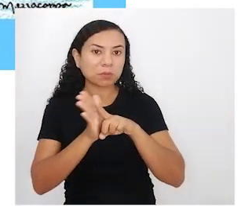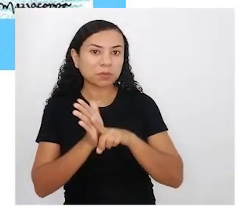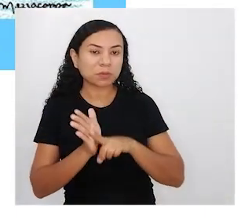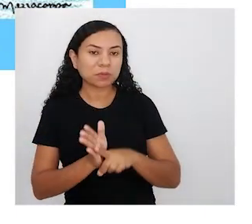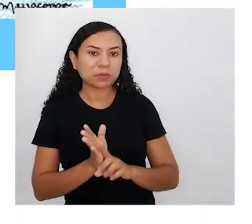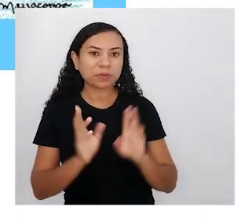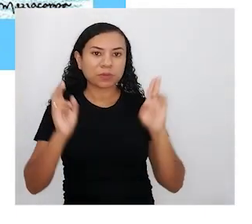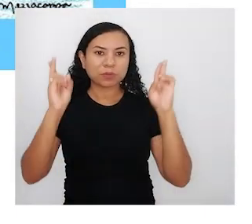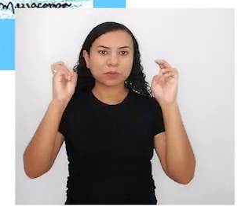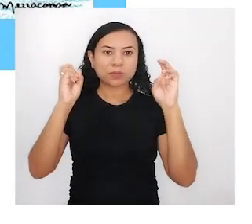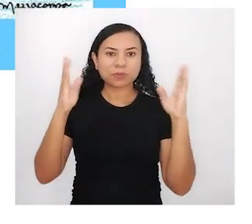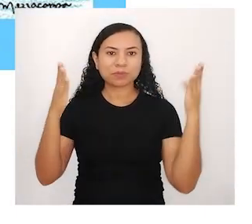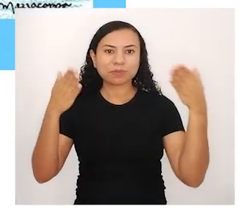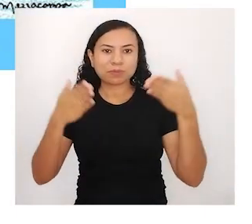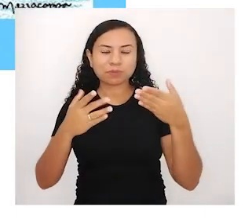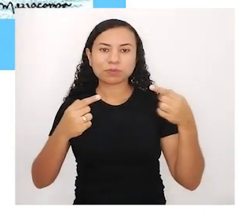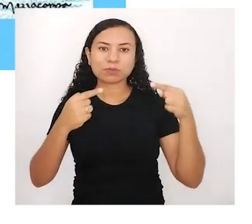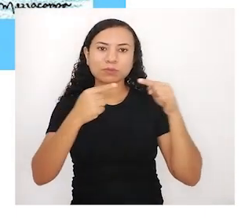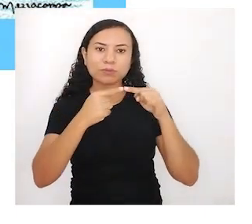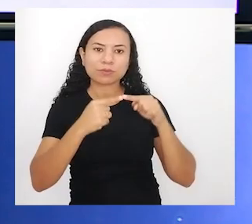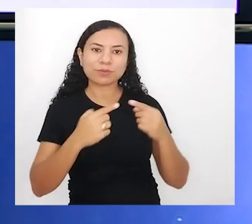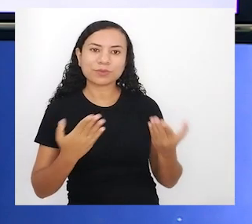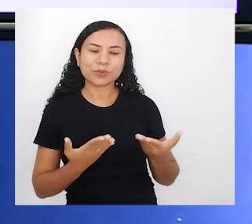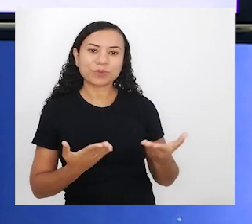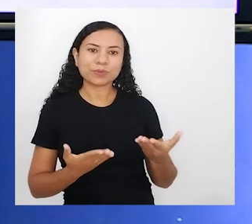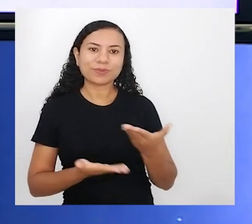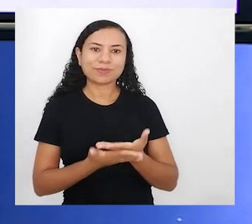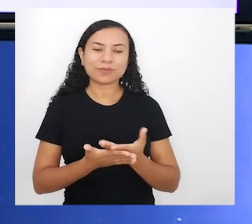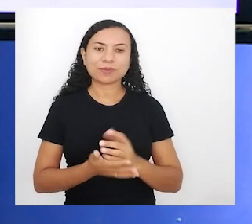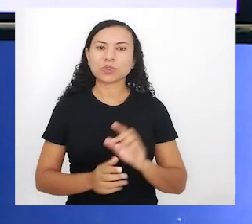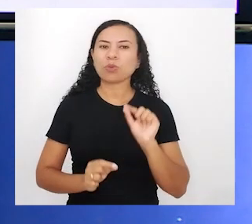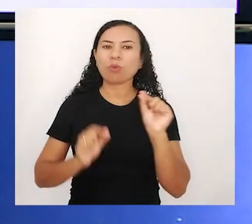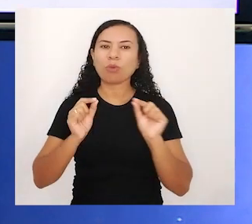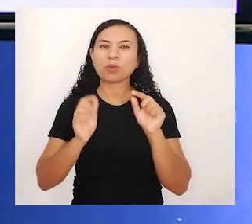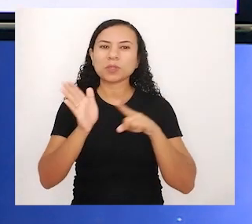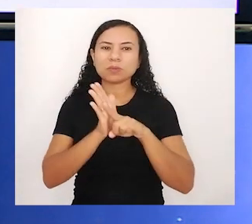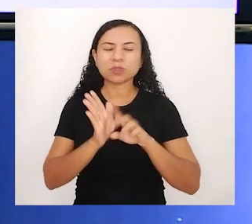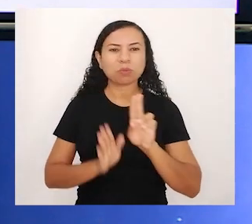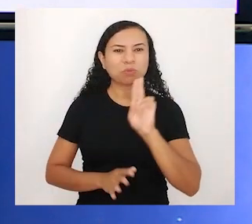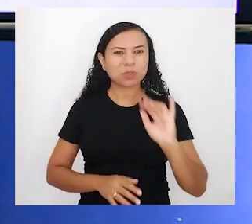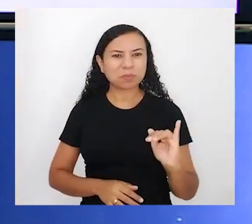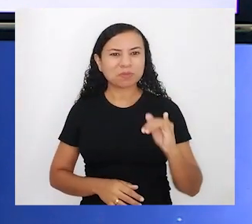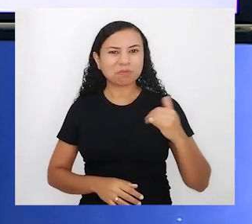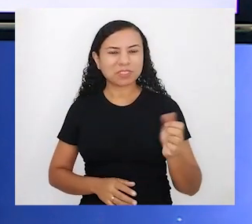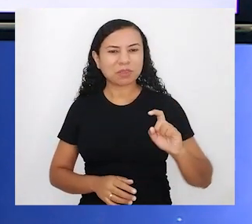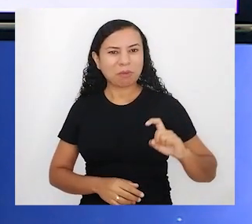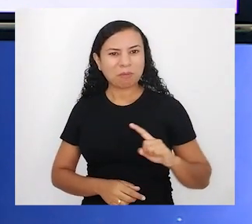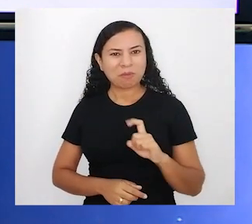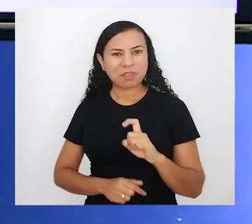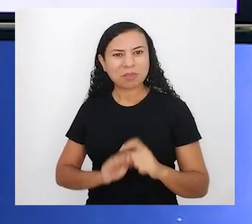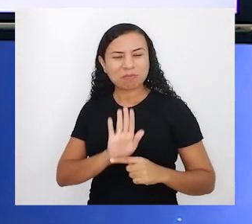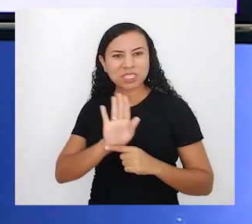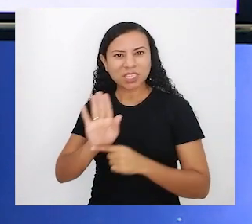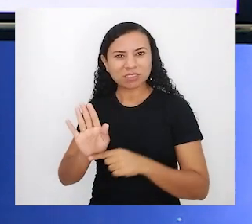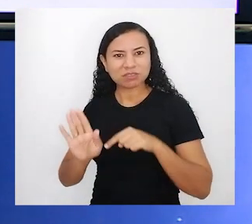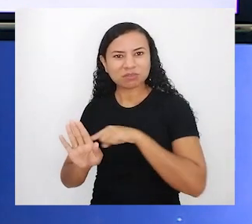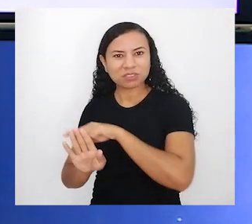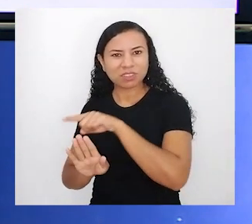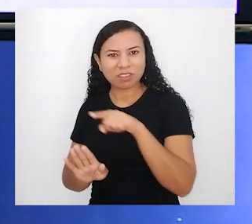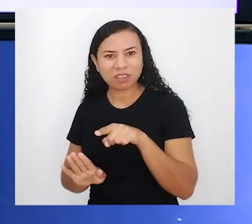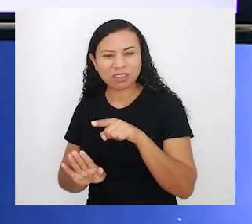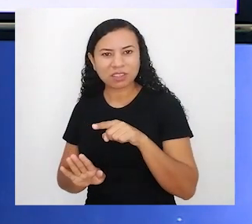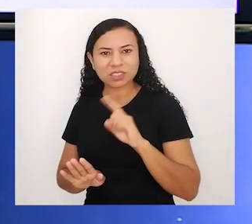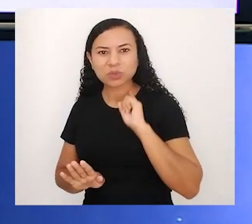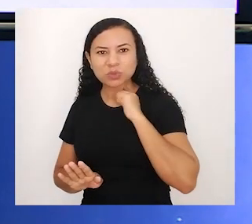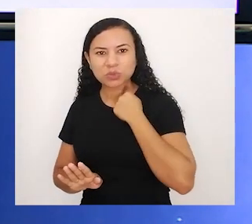da aula de hoje. O que está sendo feito por esses pesquisadores? Utilizar uma bactéria para remediar o mercúrio que